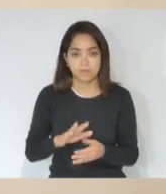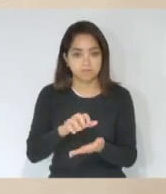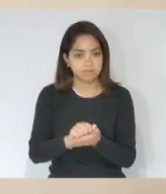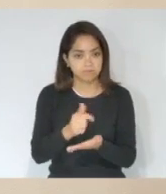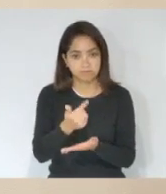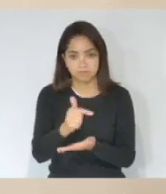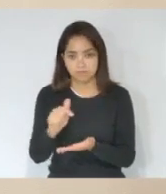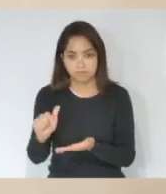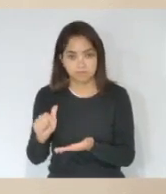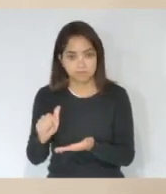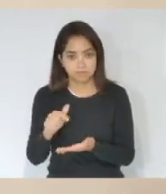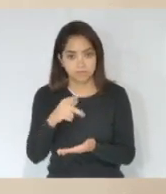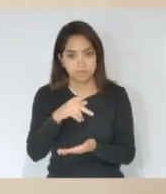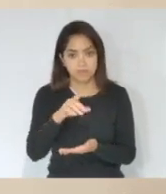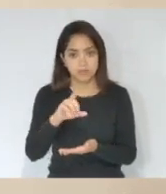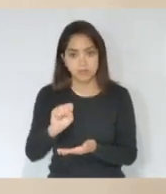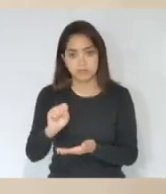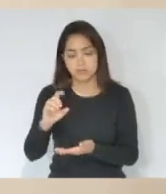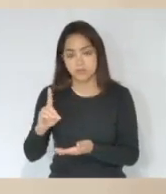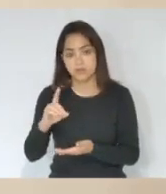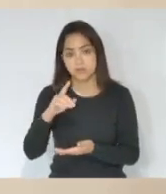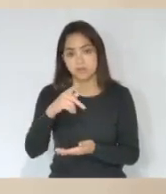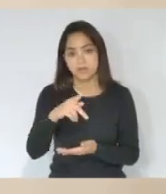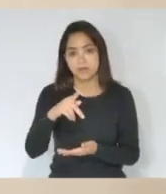Social Democrático, PSD, PDT,